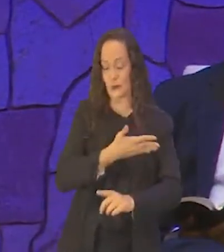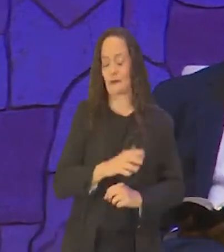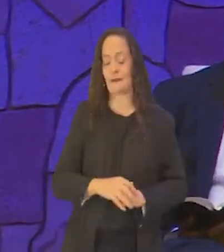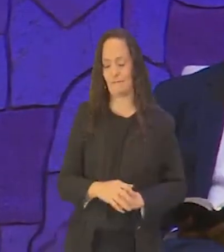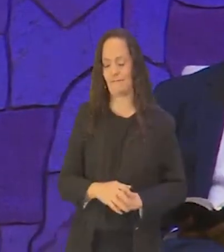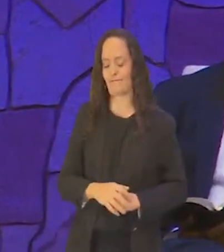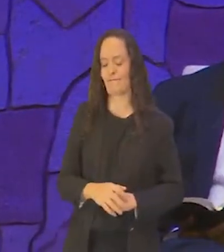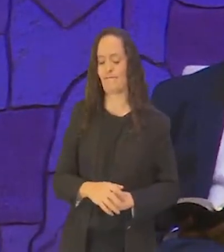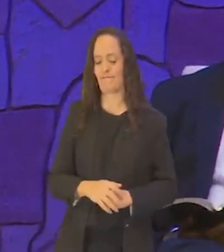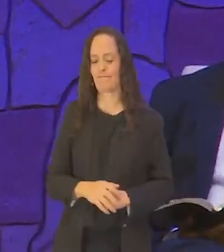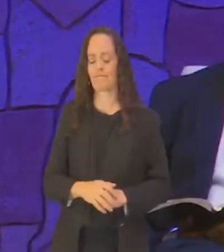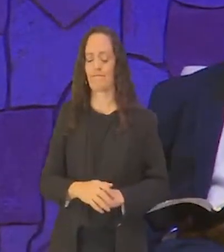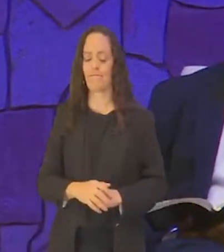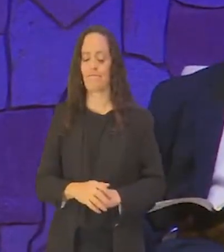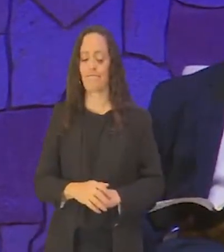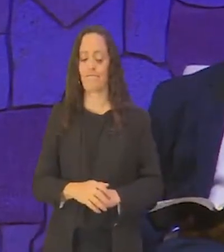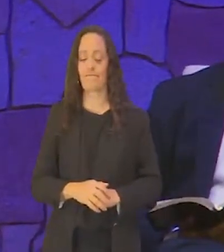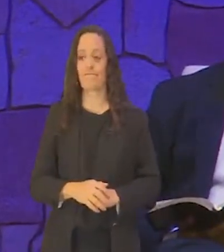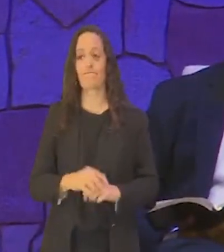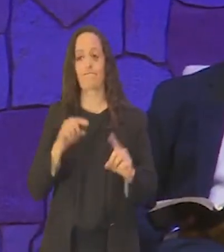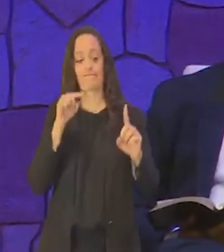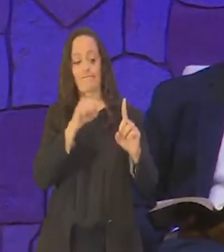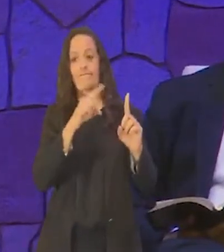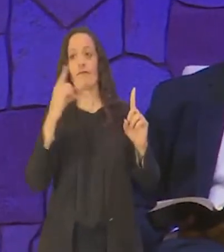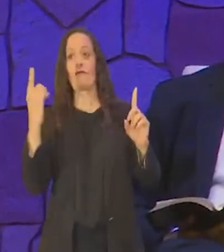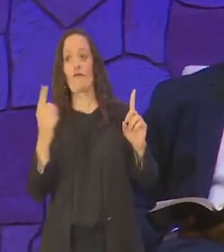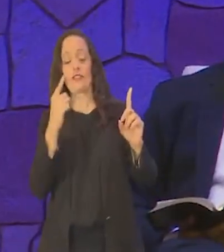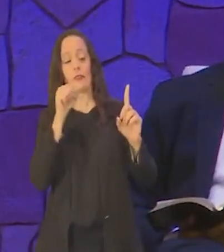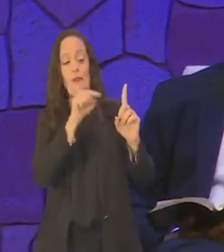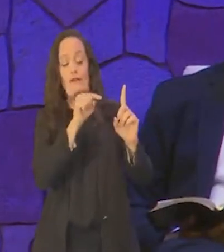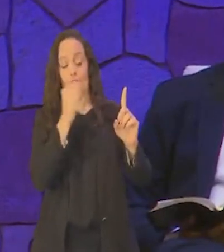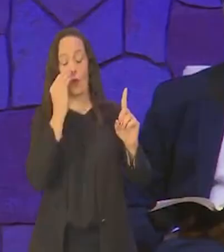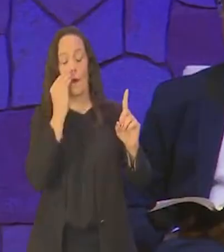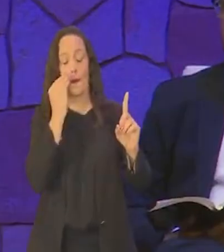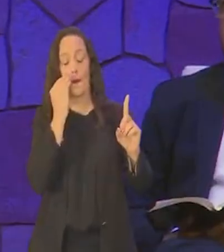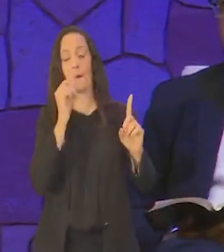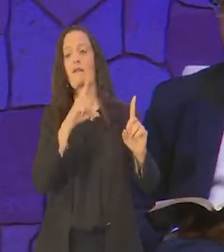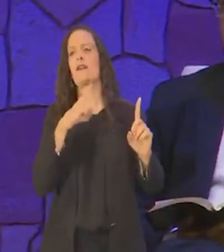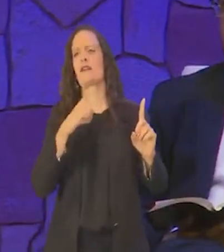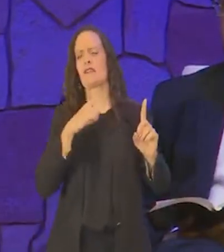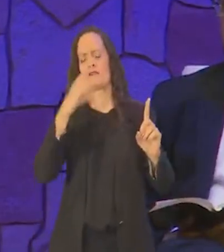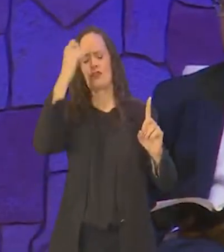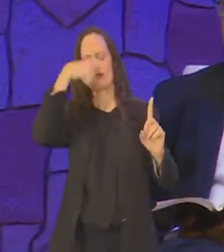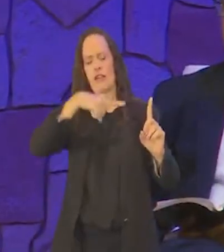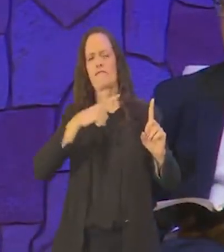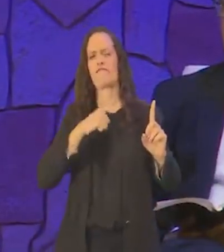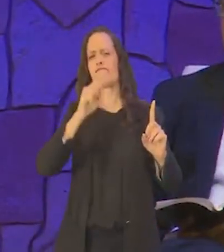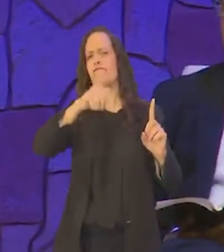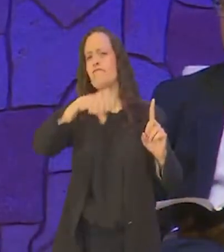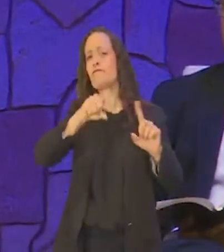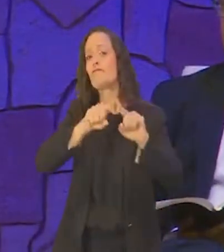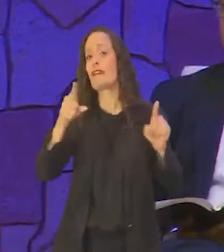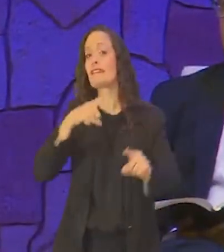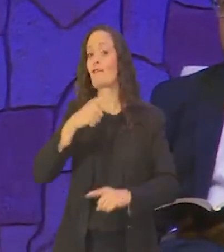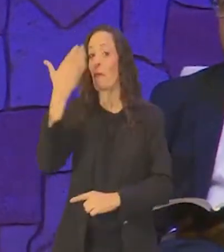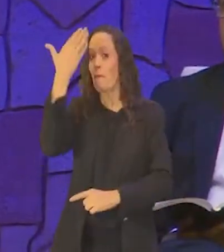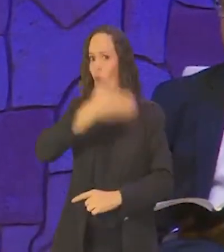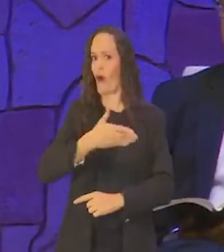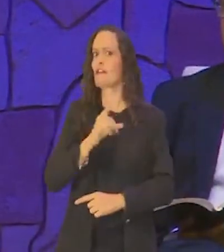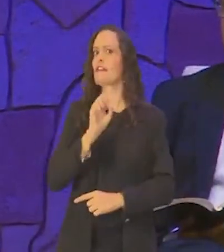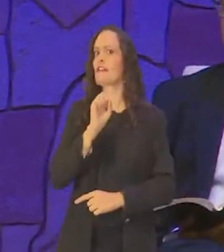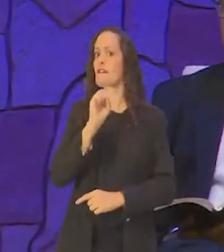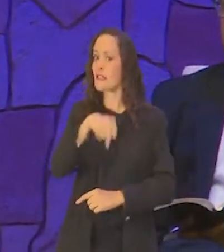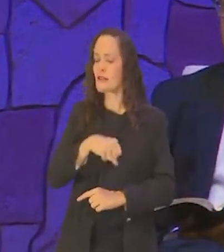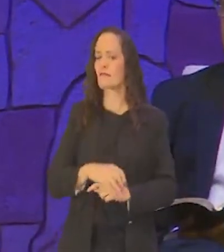privações. Nós estamos falando de um homem que enfrentou uma provação momentânea, mas uma provação duradoura.